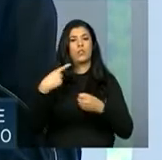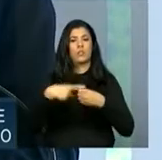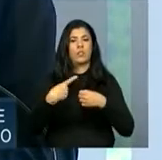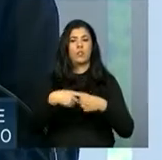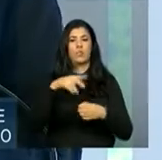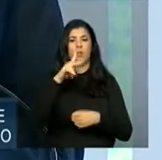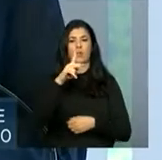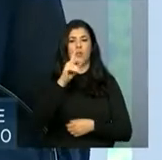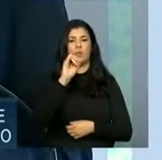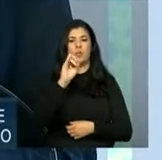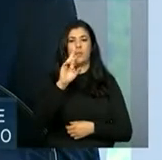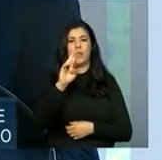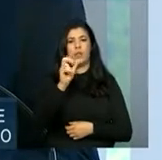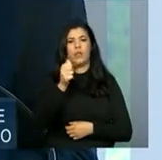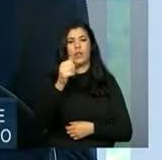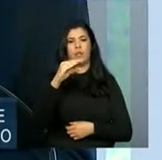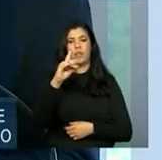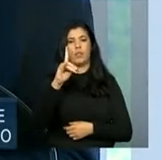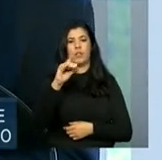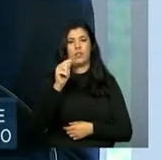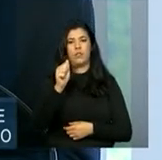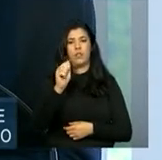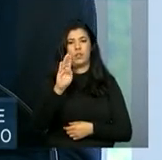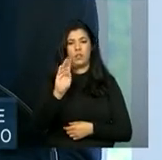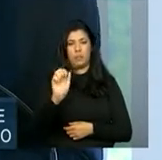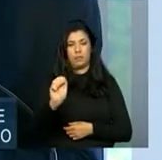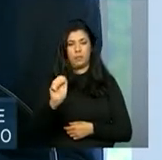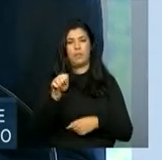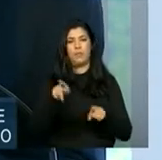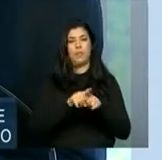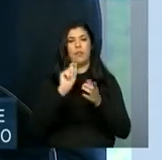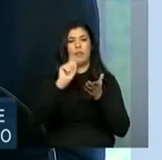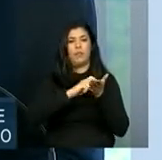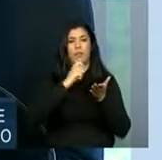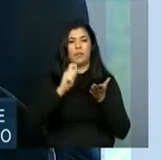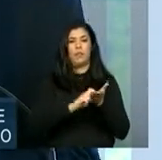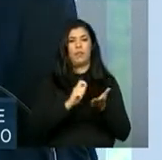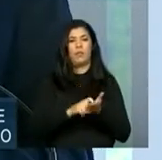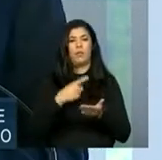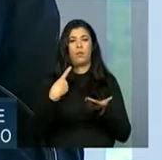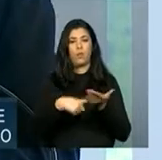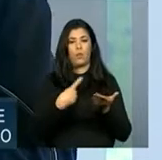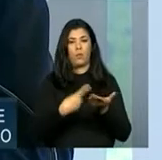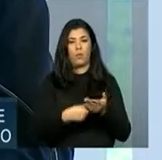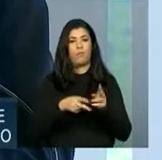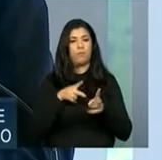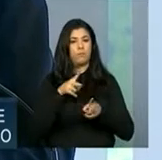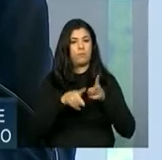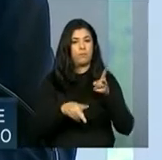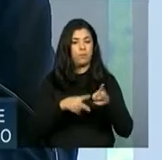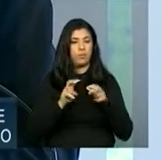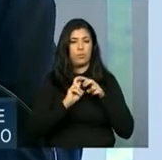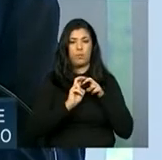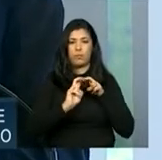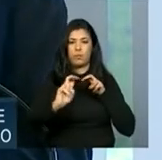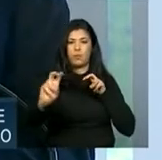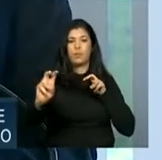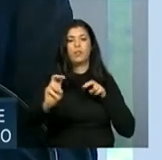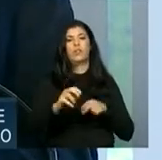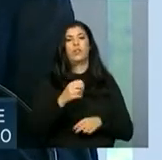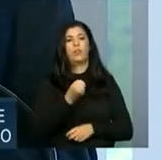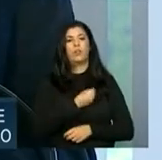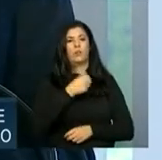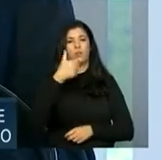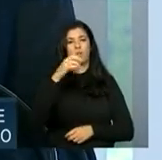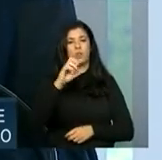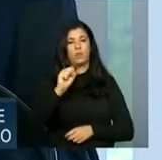Piracicaba e depois assinamos também a linha 18 é o monotrilho para São Bernardo